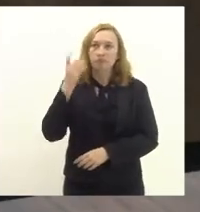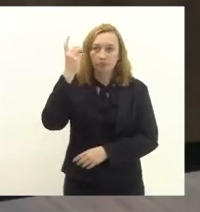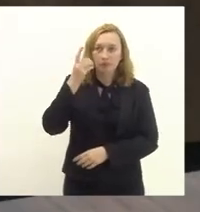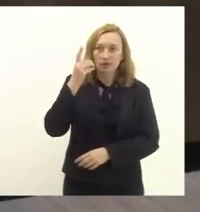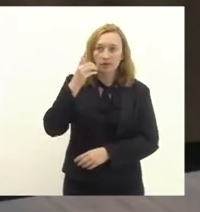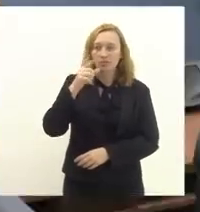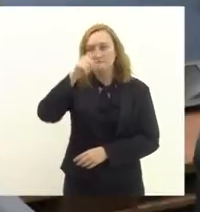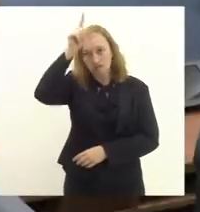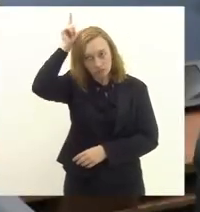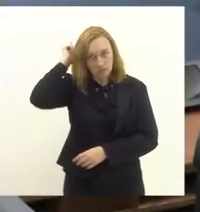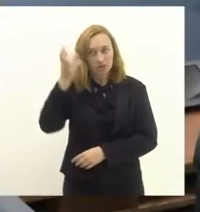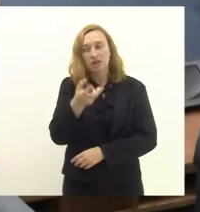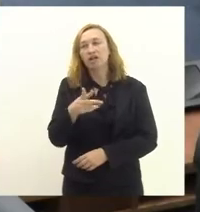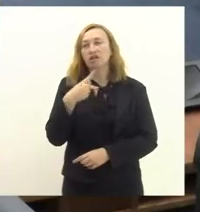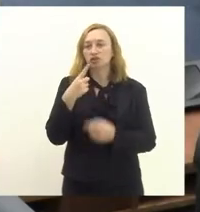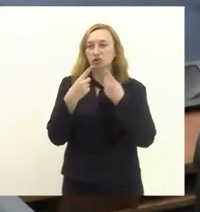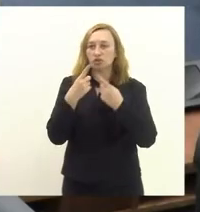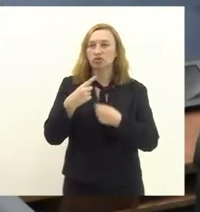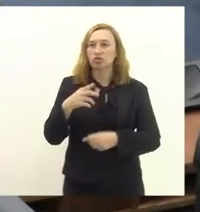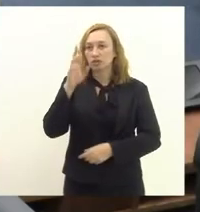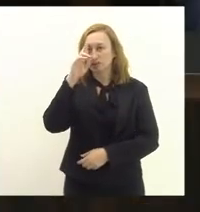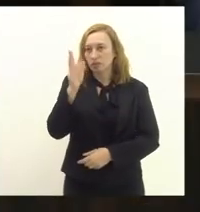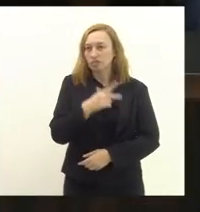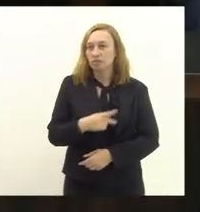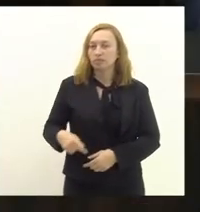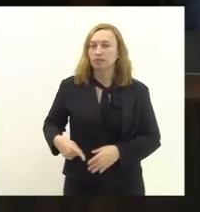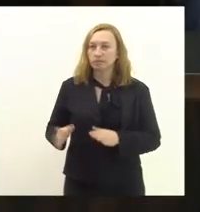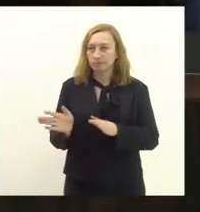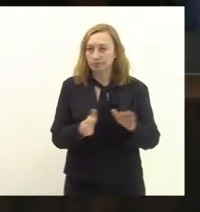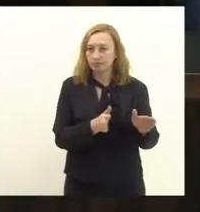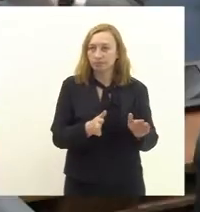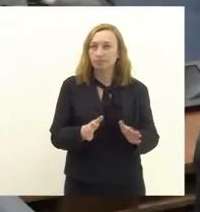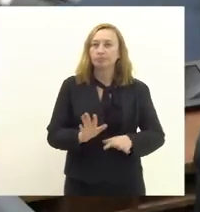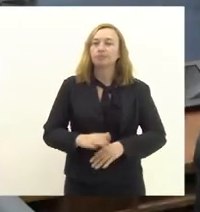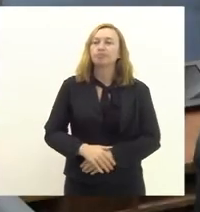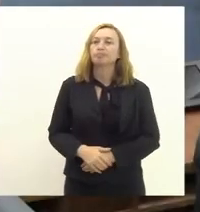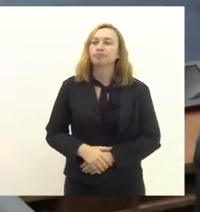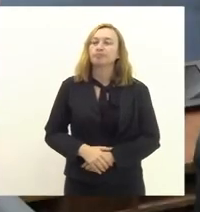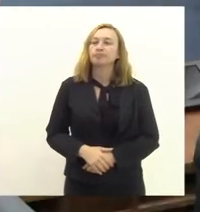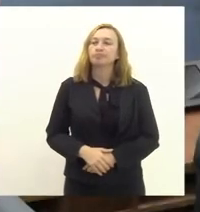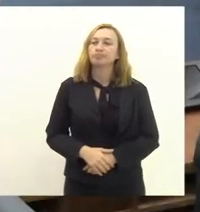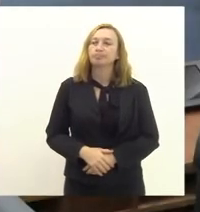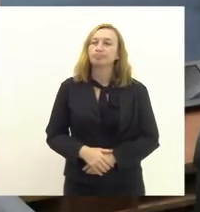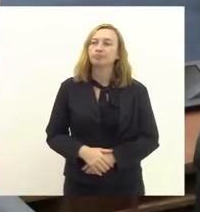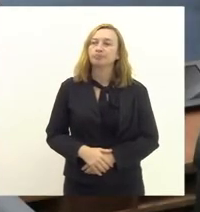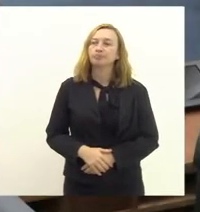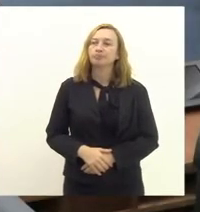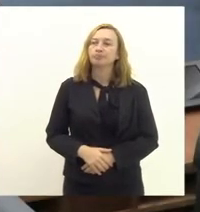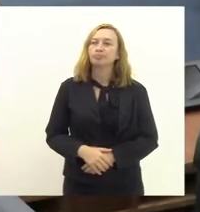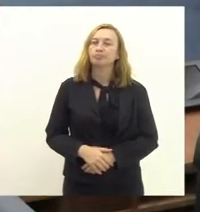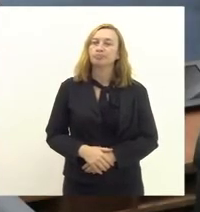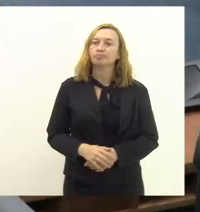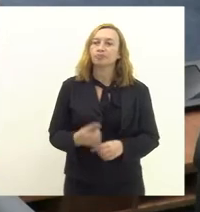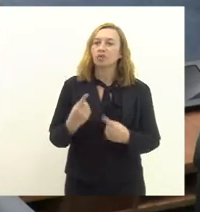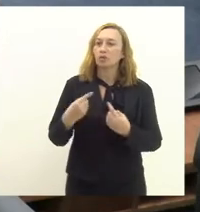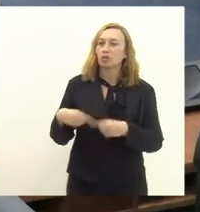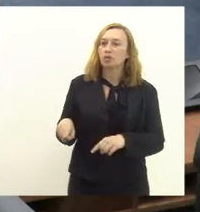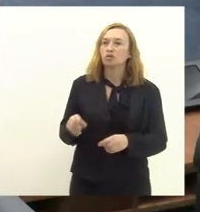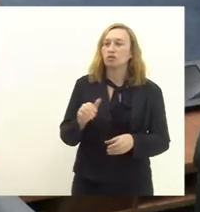debater. Peraí. Vamos ouvir o Luiz Paulo, em seguida eu vou passar a palavra para o deputado Marcos. Sim, eu vou divergir do voto, senhor